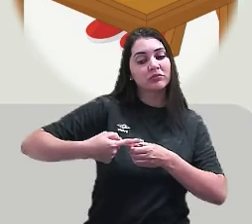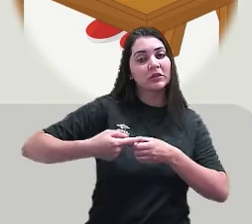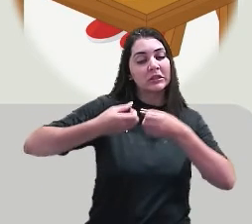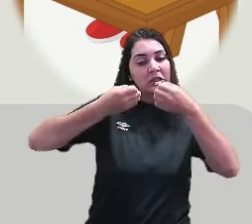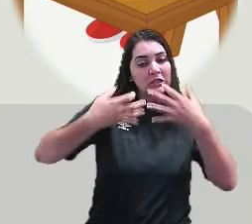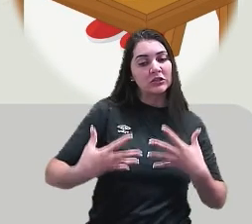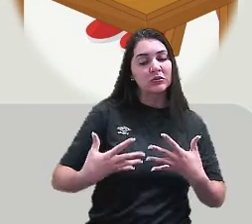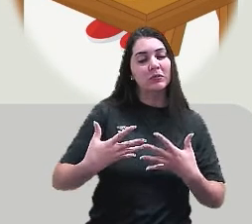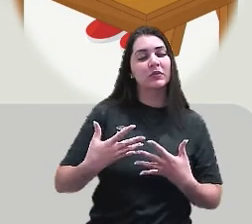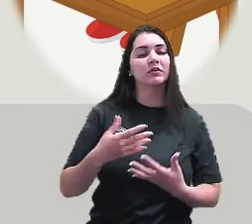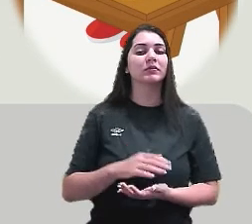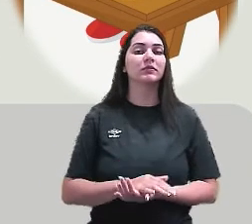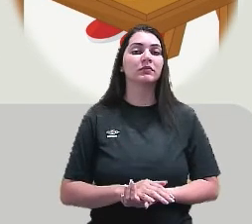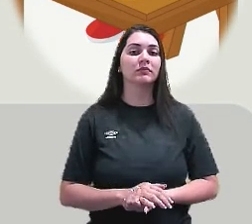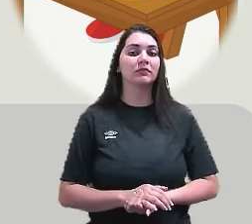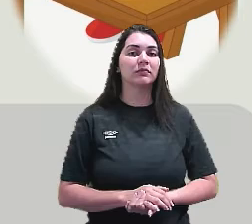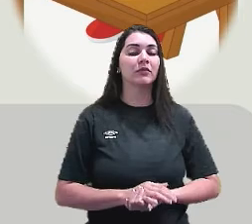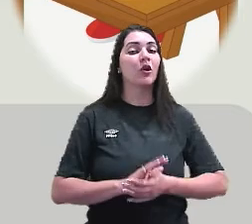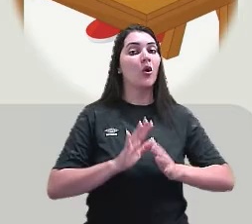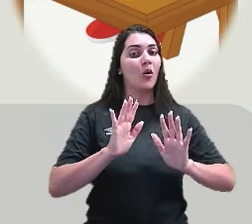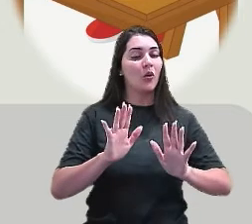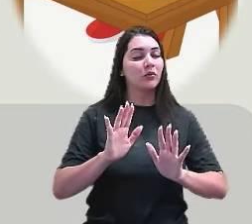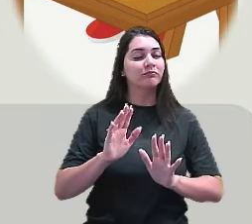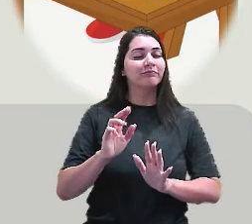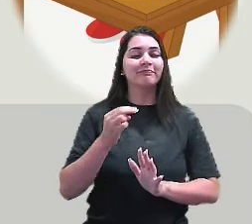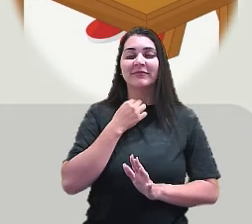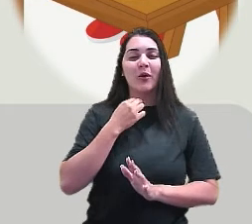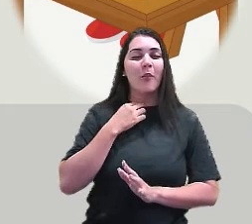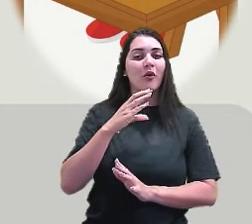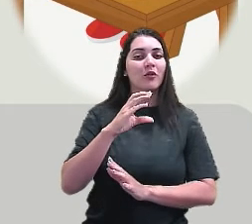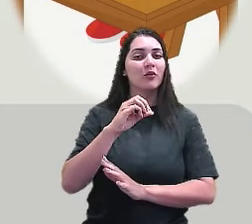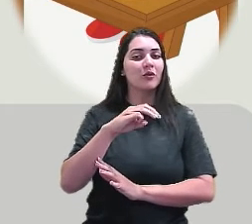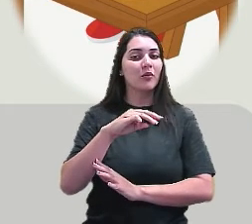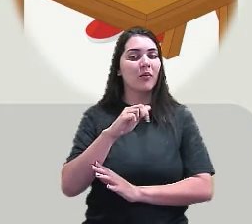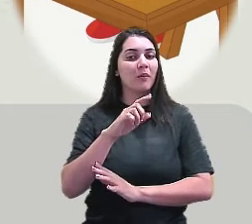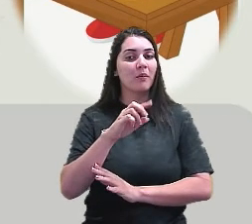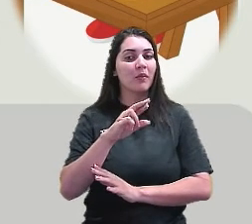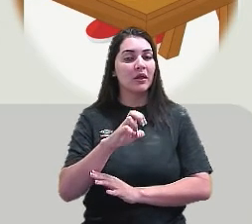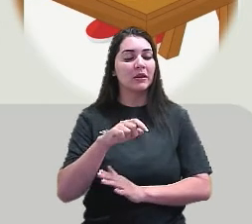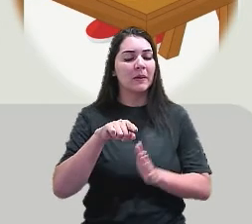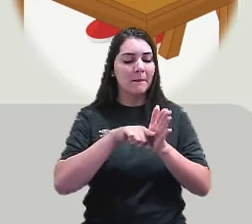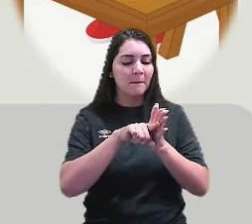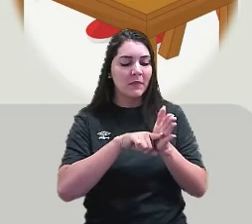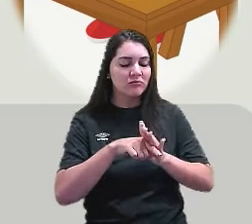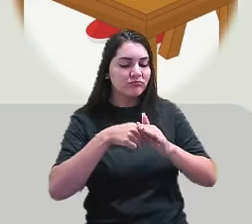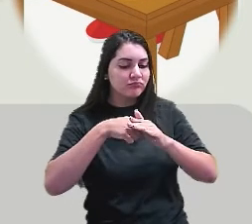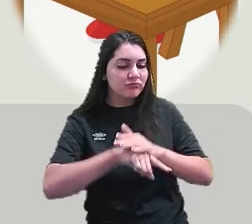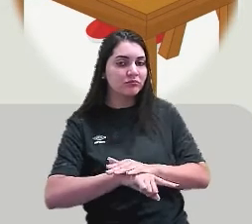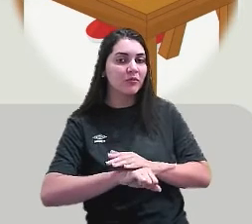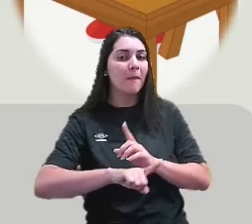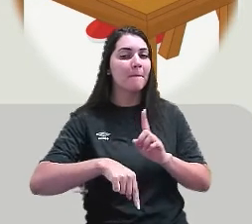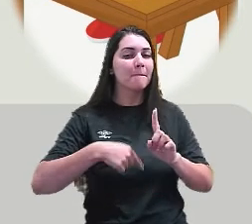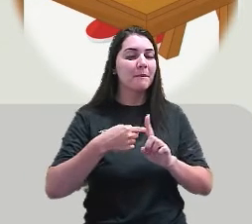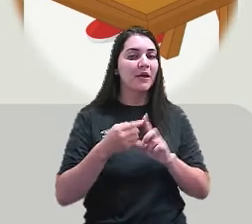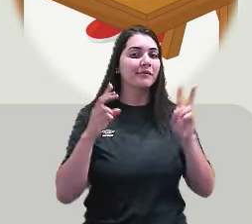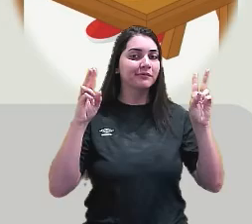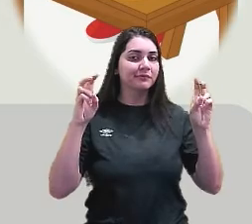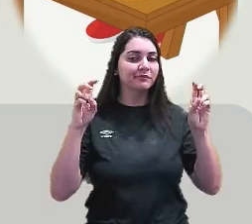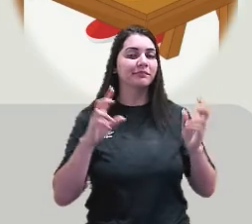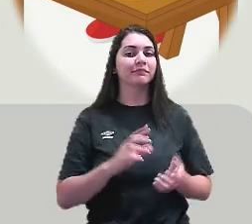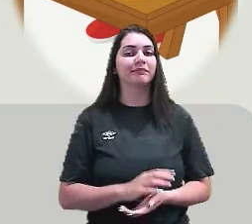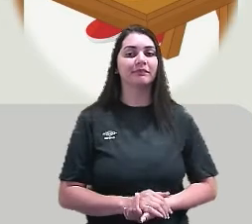sobre o mesmo. Epa, não vale ser com uma fozinha não, viu? Quero que vocês pesquisem e se aprofundem mais no assunto.